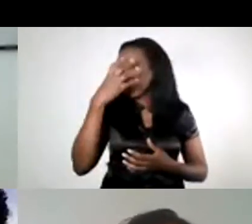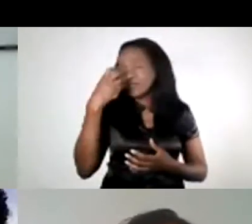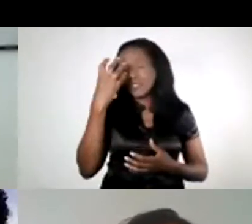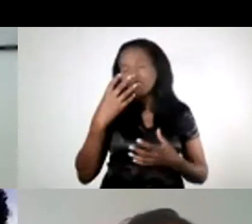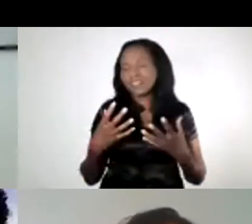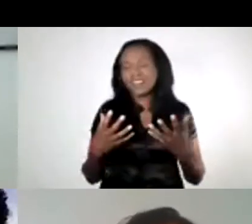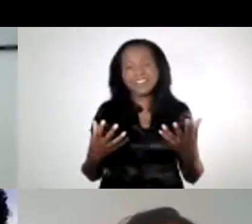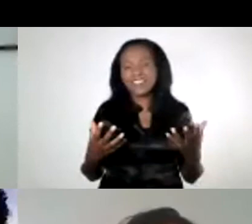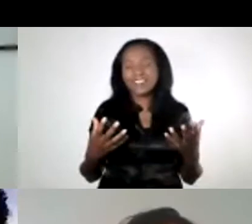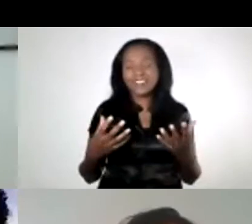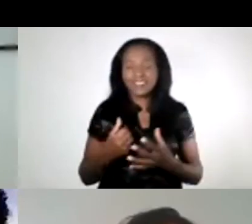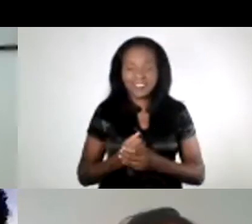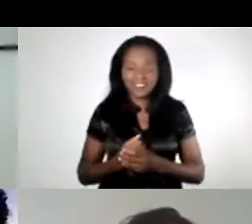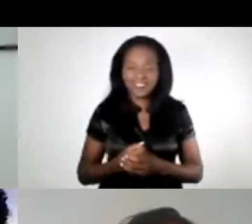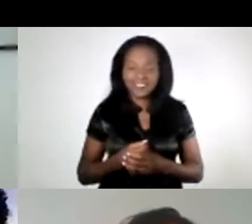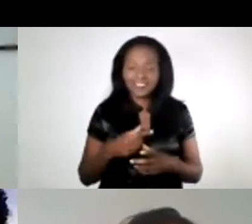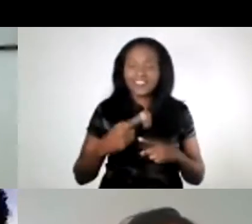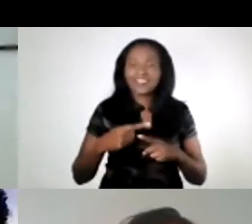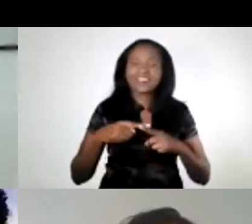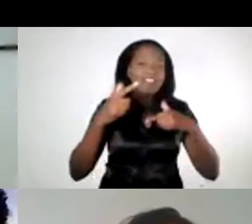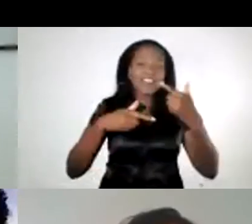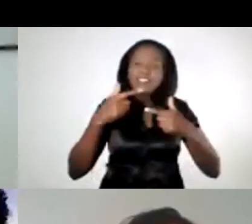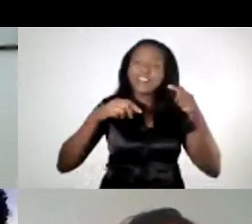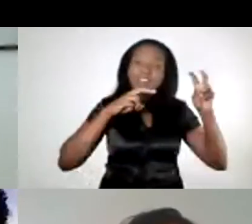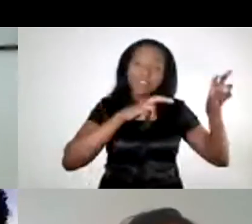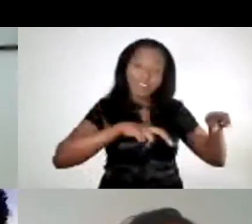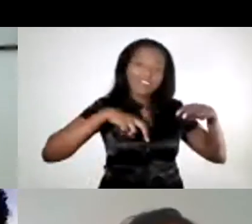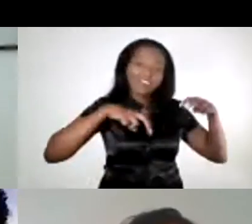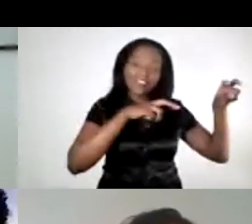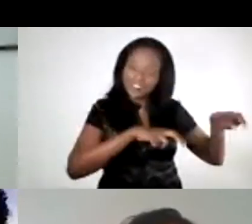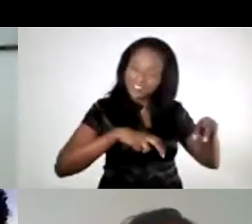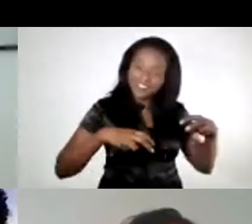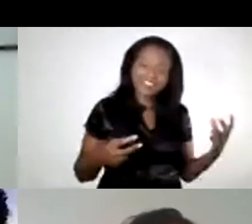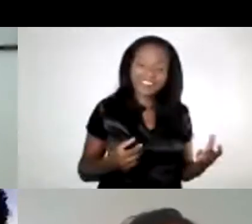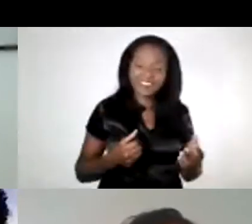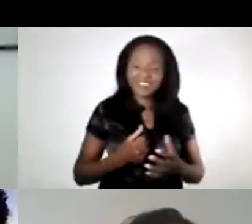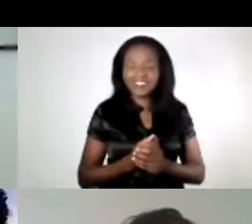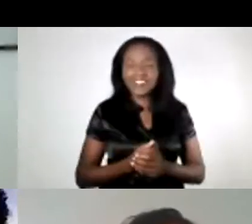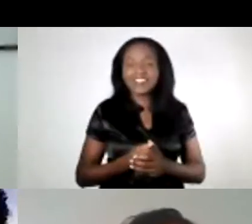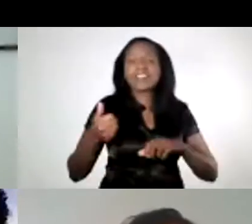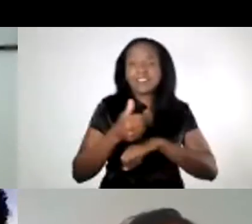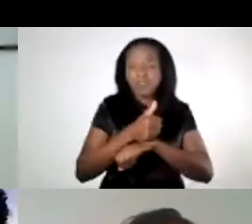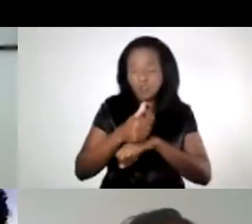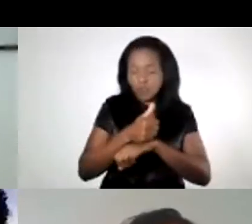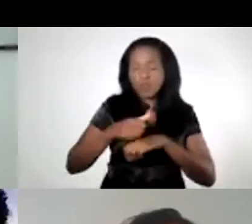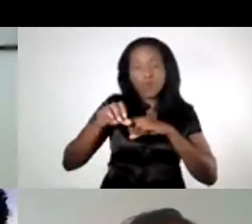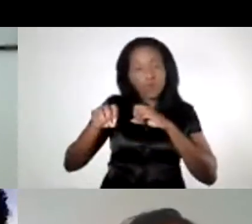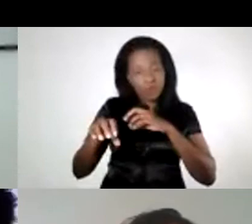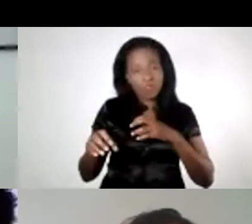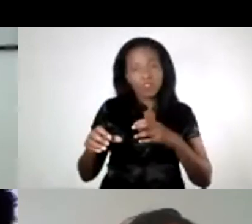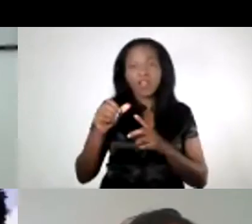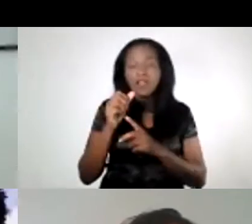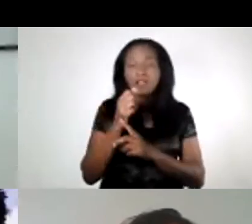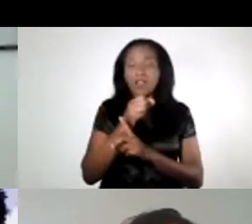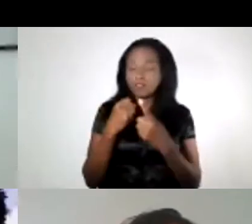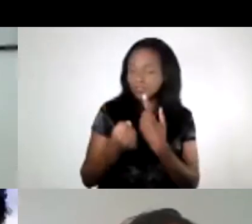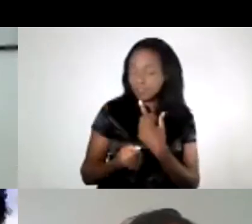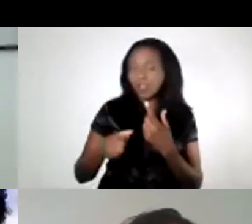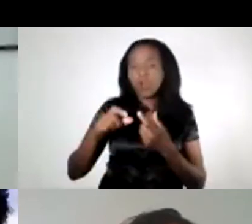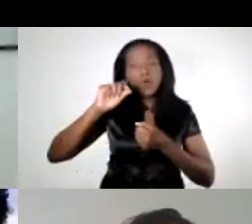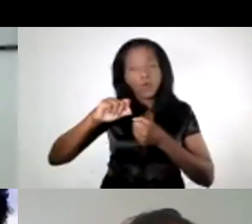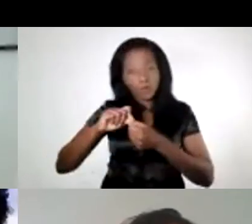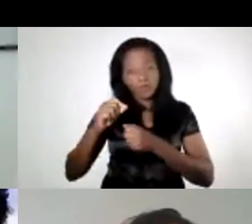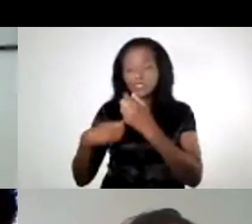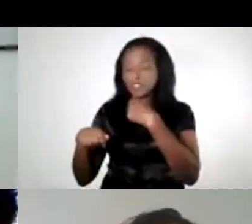porque é um trabalhador da roça, então, e é também um educador social. fez administração e voltou para a